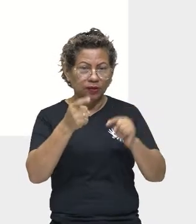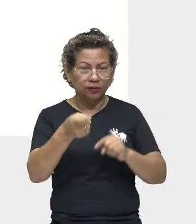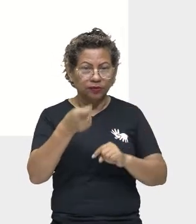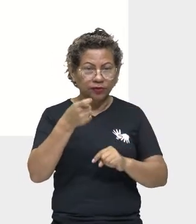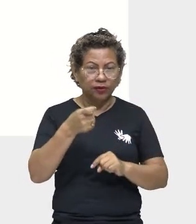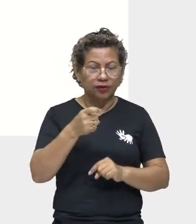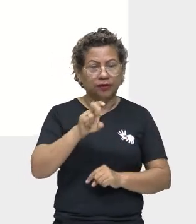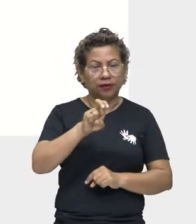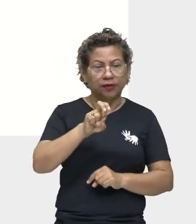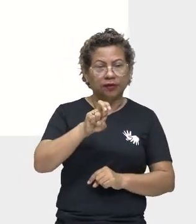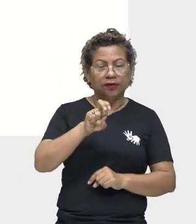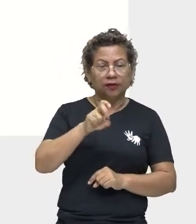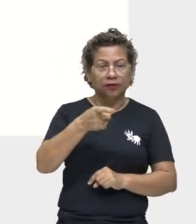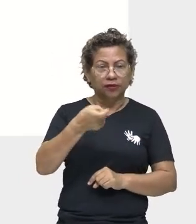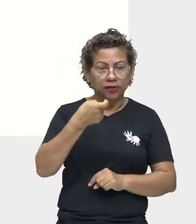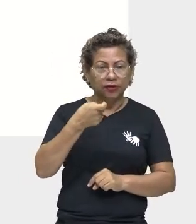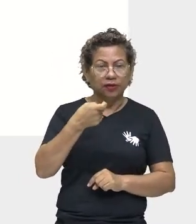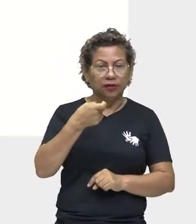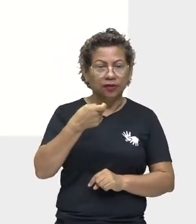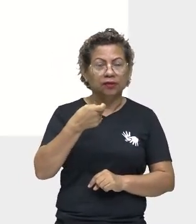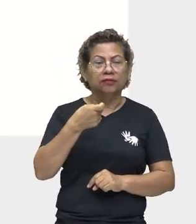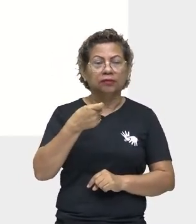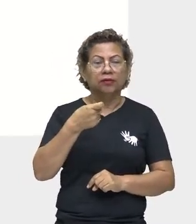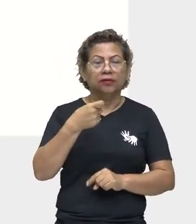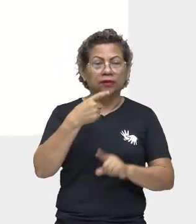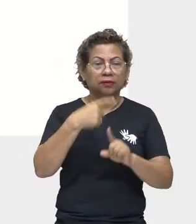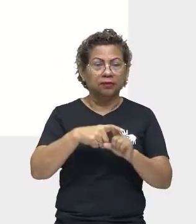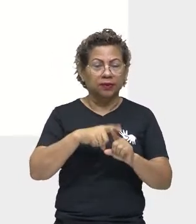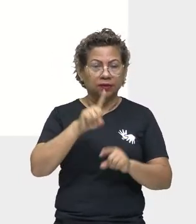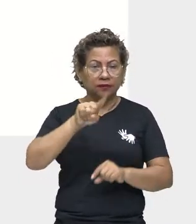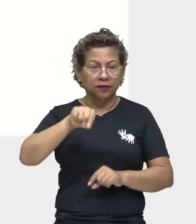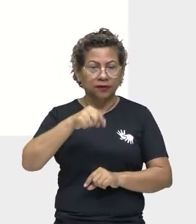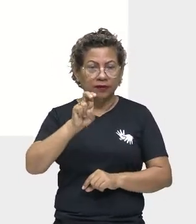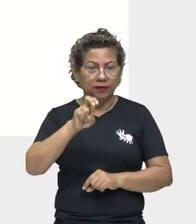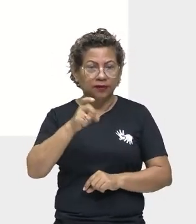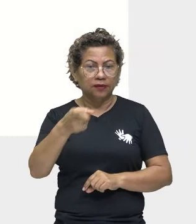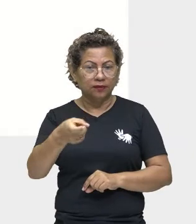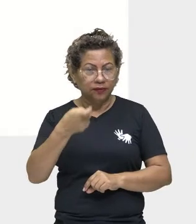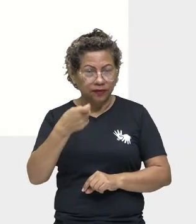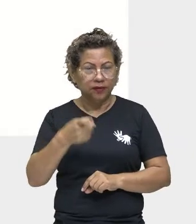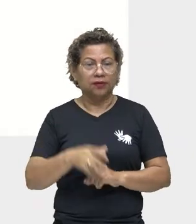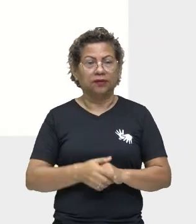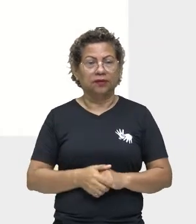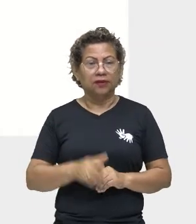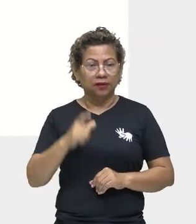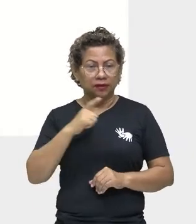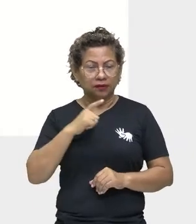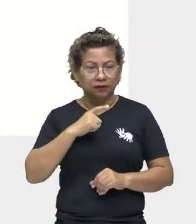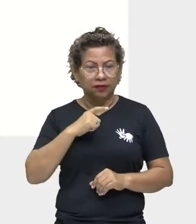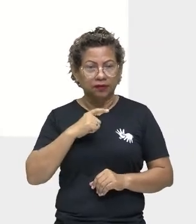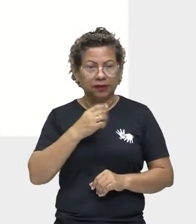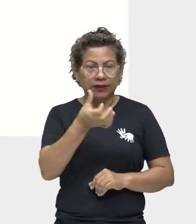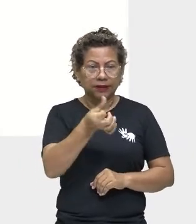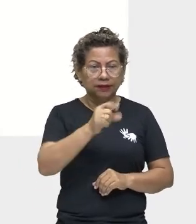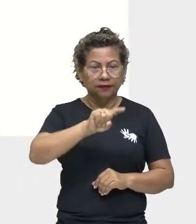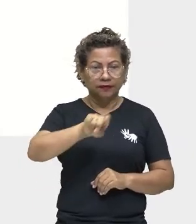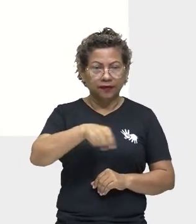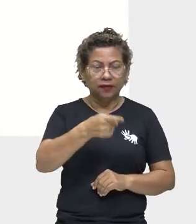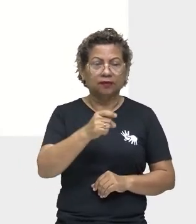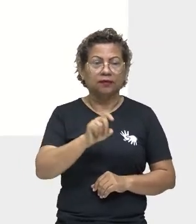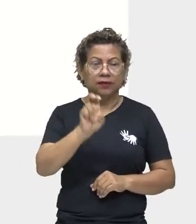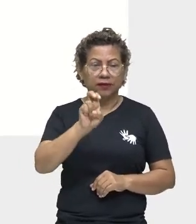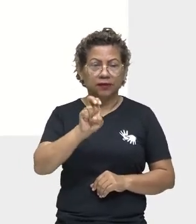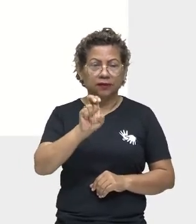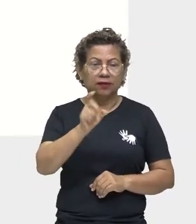dar 6,5 de x mais 20 igual a